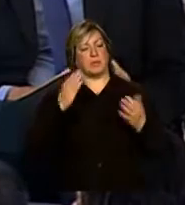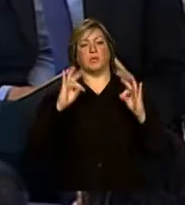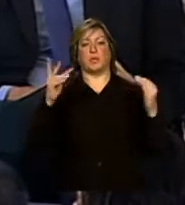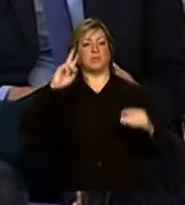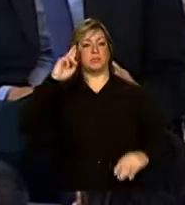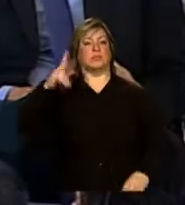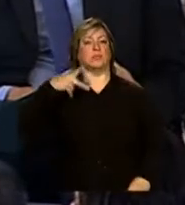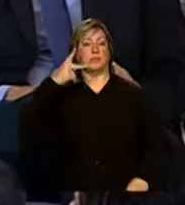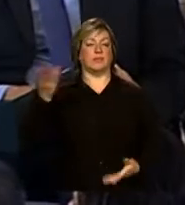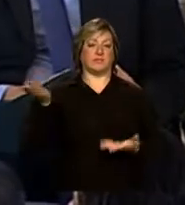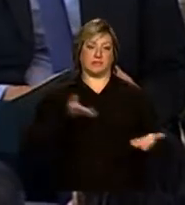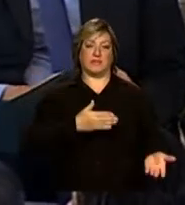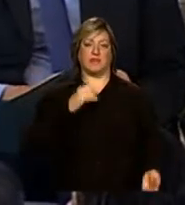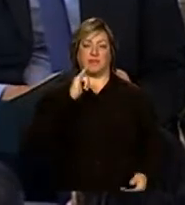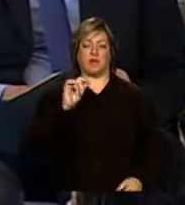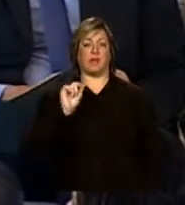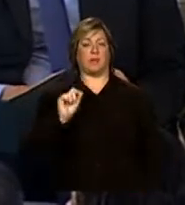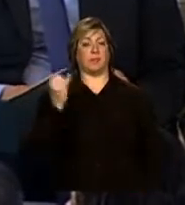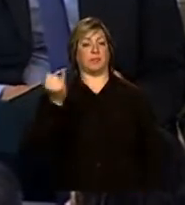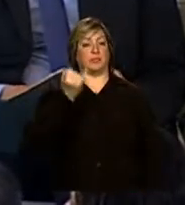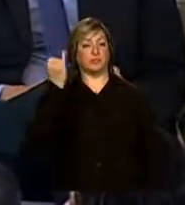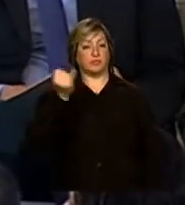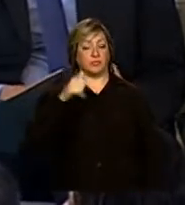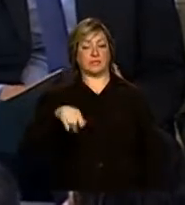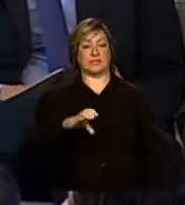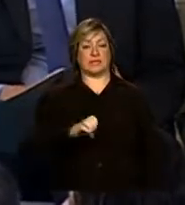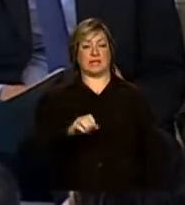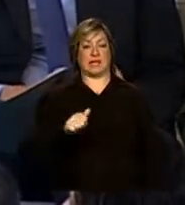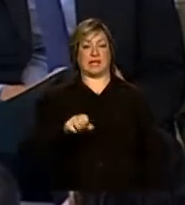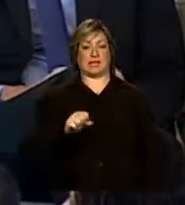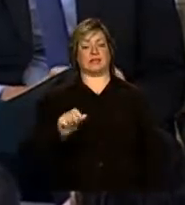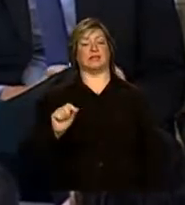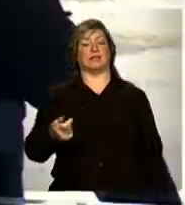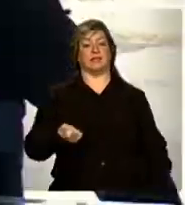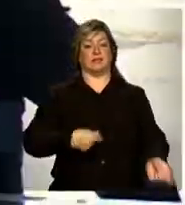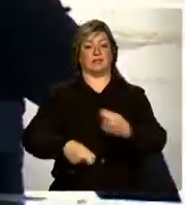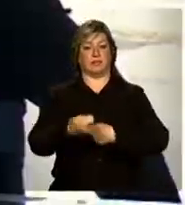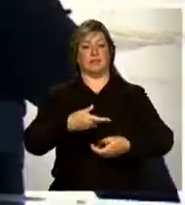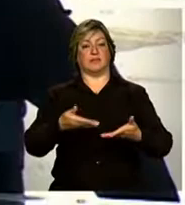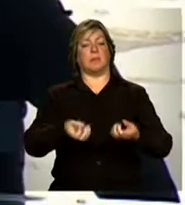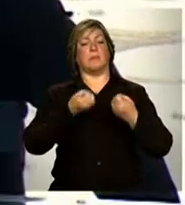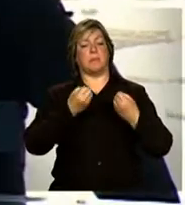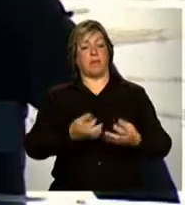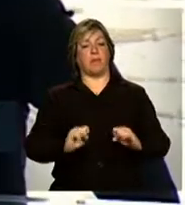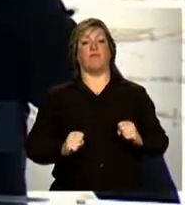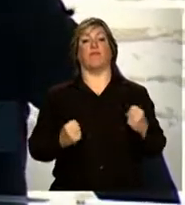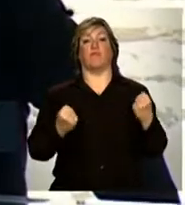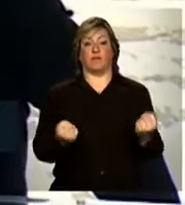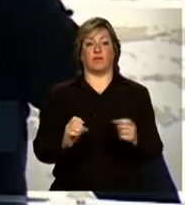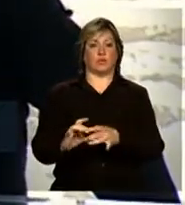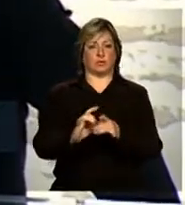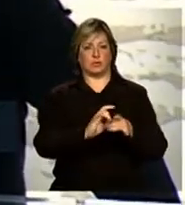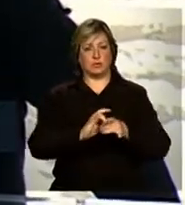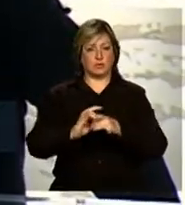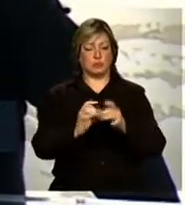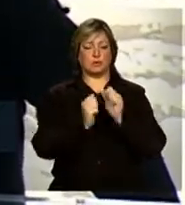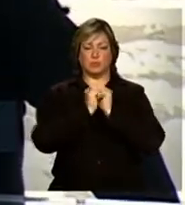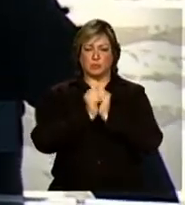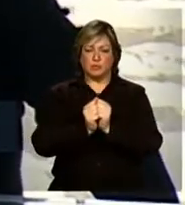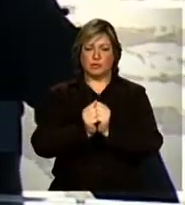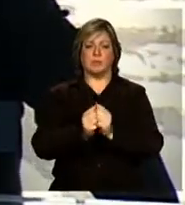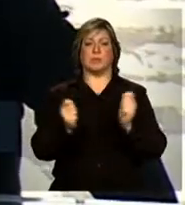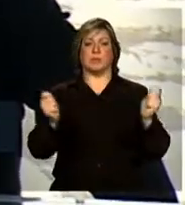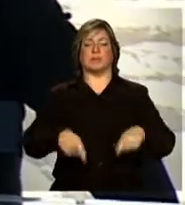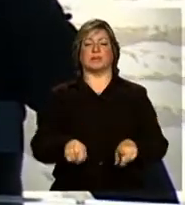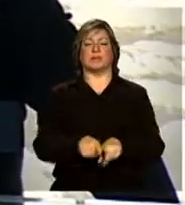autoridades dizer que da importância que tenha Ceasa nessa comercialização fortalecer para que possamos juntos também